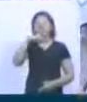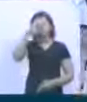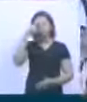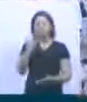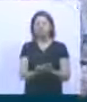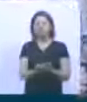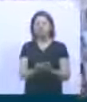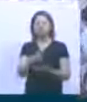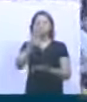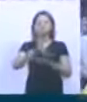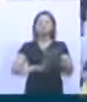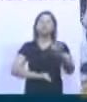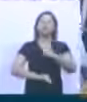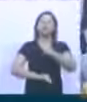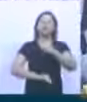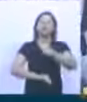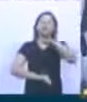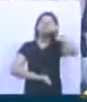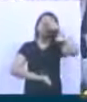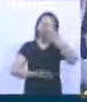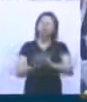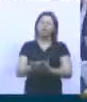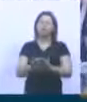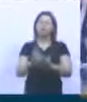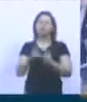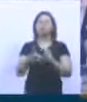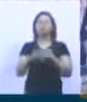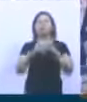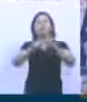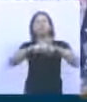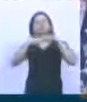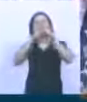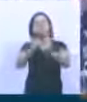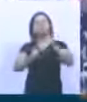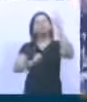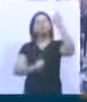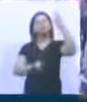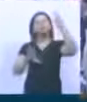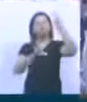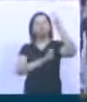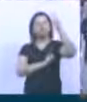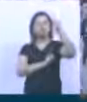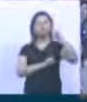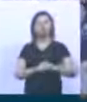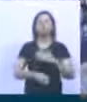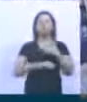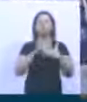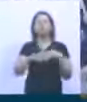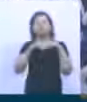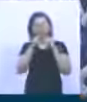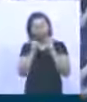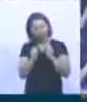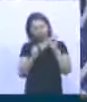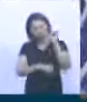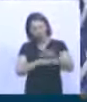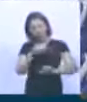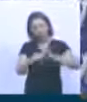diga: eu creio, Jesus, no poder do teu amor, que tudo